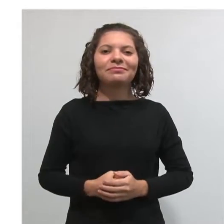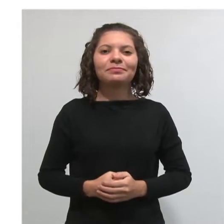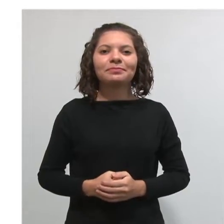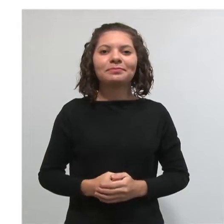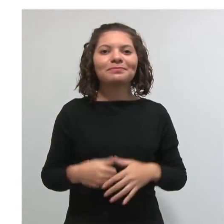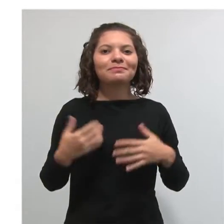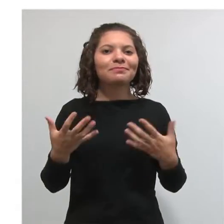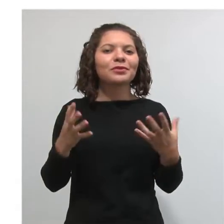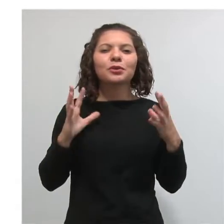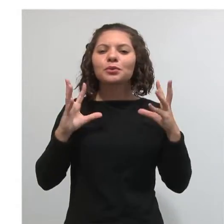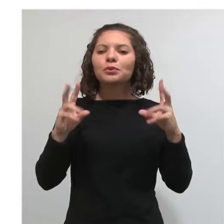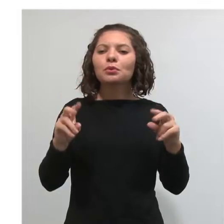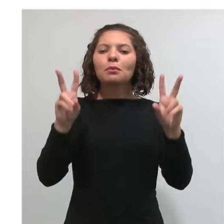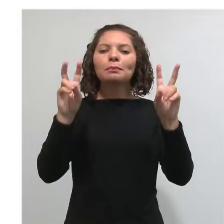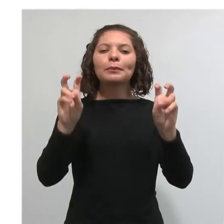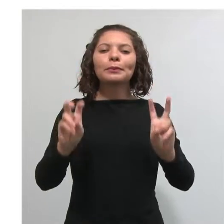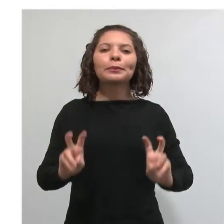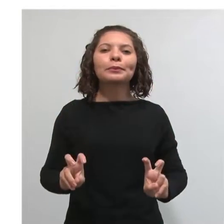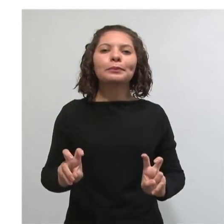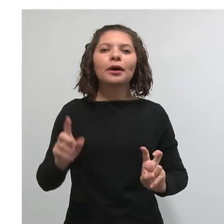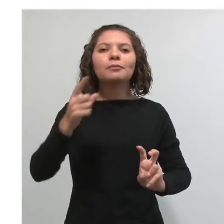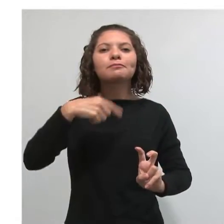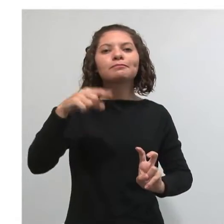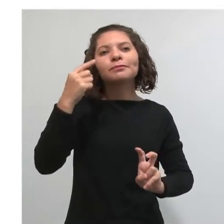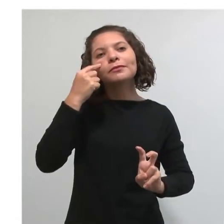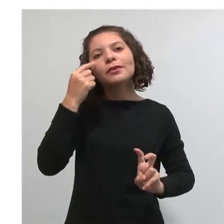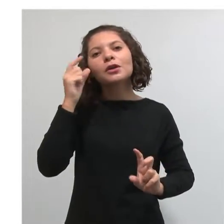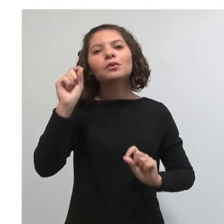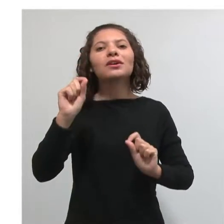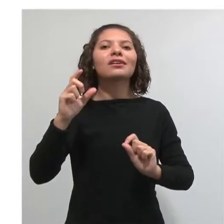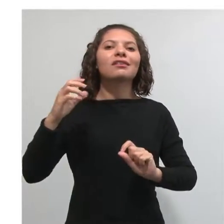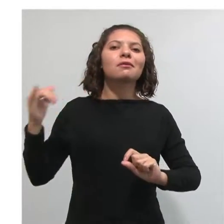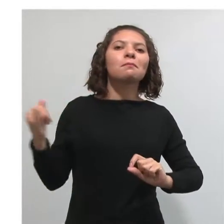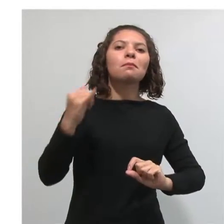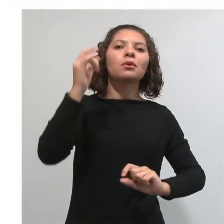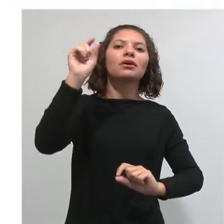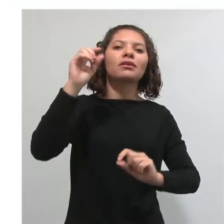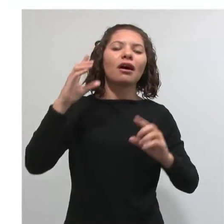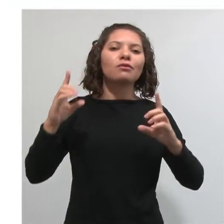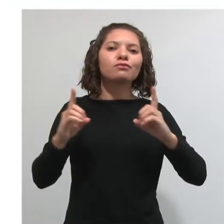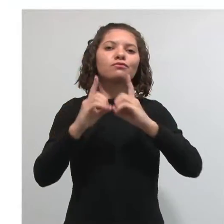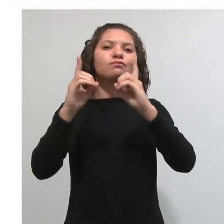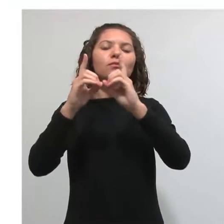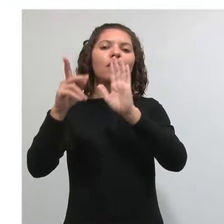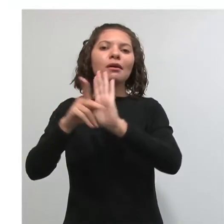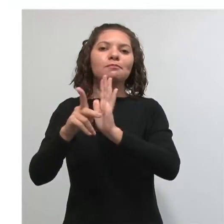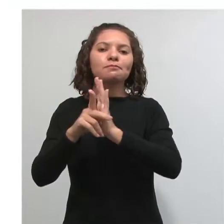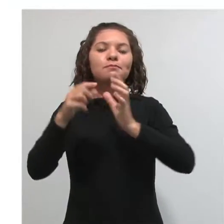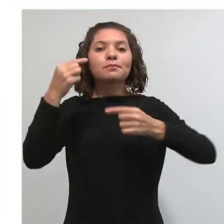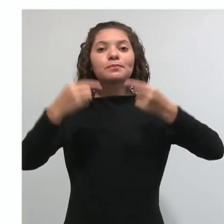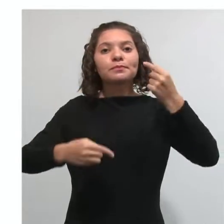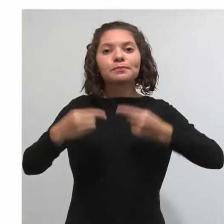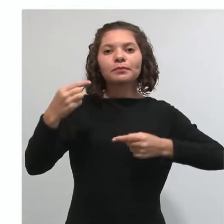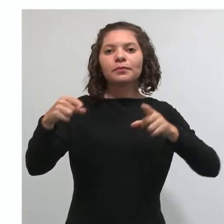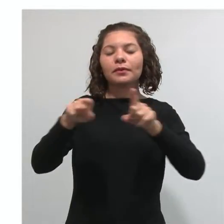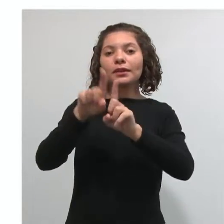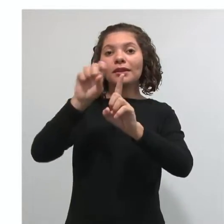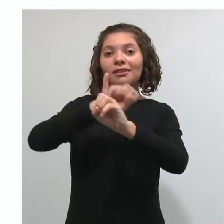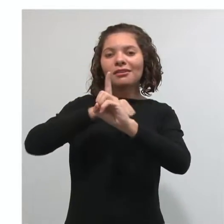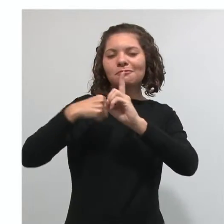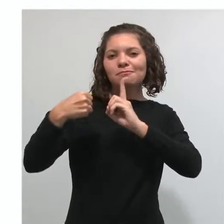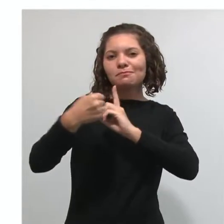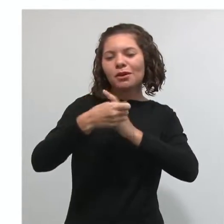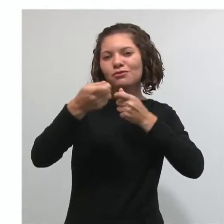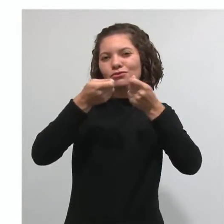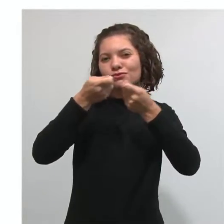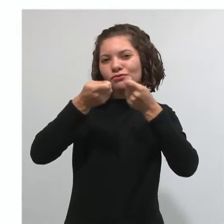Tudo isso traz para a gente, né, a importância das dinâmicas políticas, sociais e econômicas na formulação e execução de